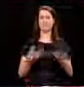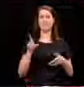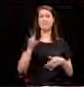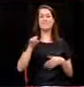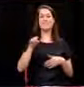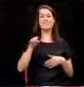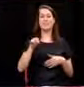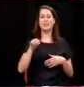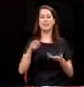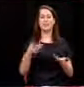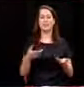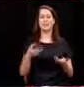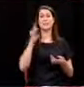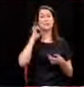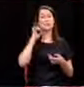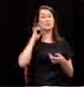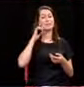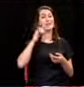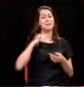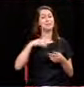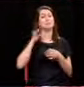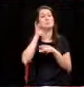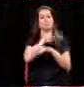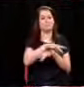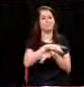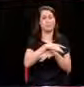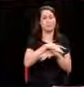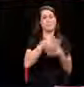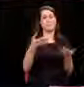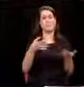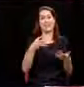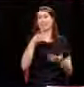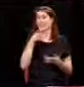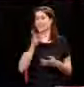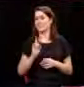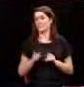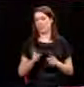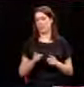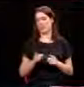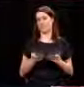principalmente, que é muito mais importante neste momento, é esta